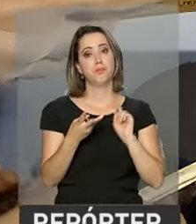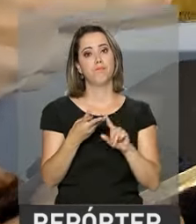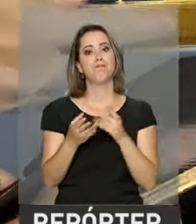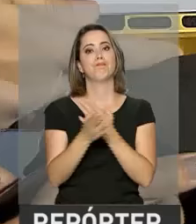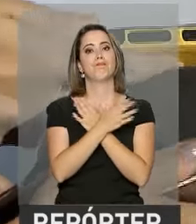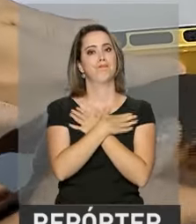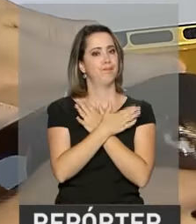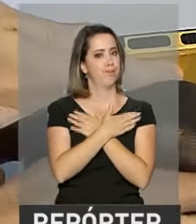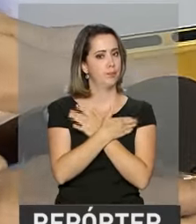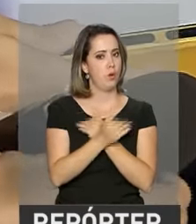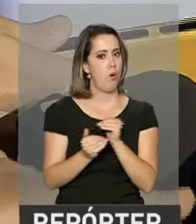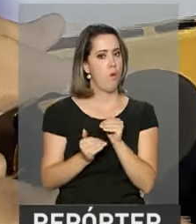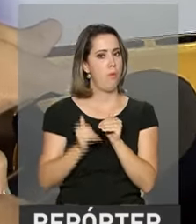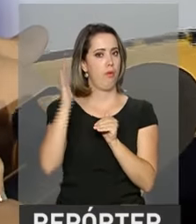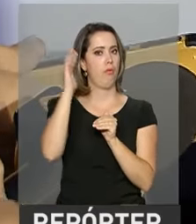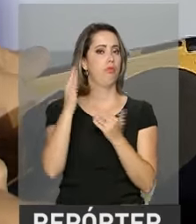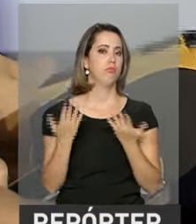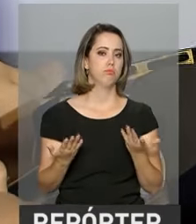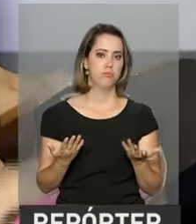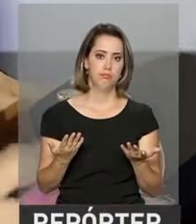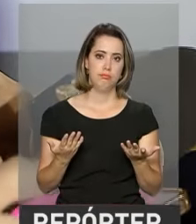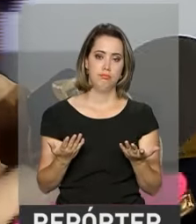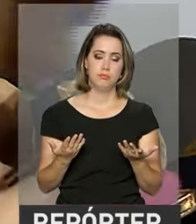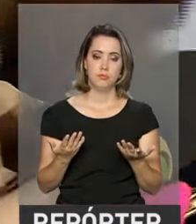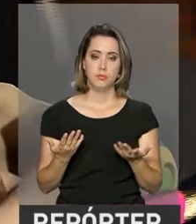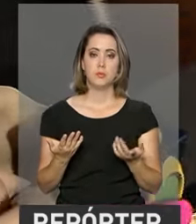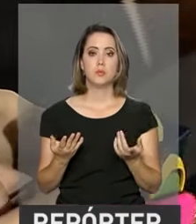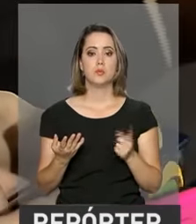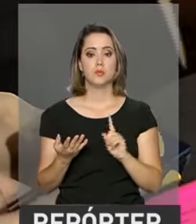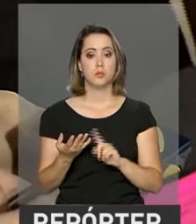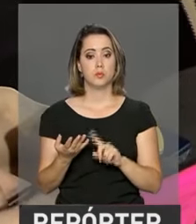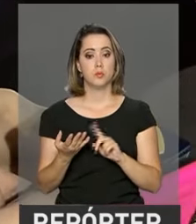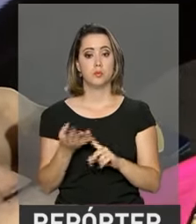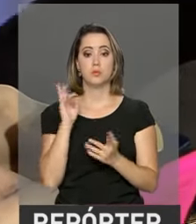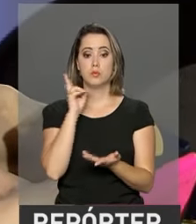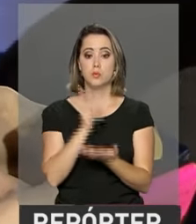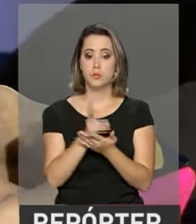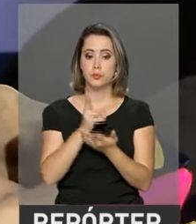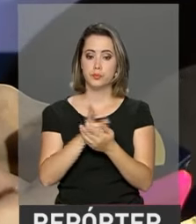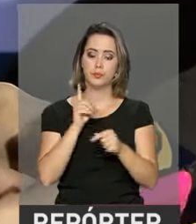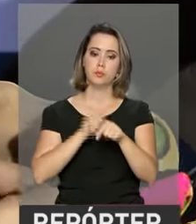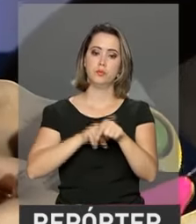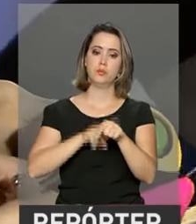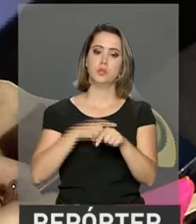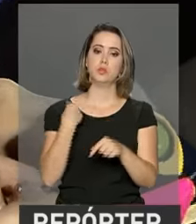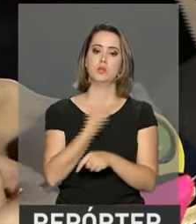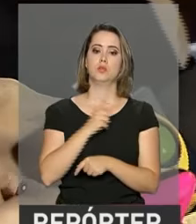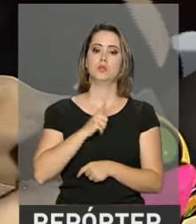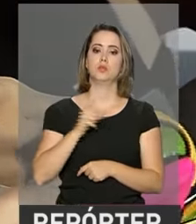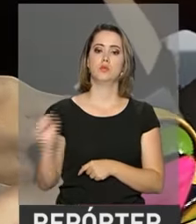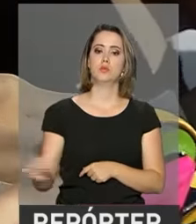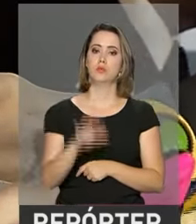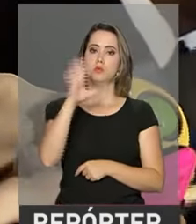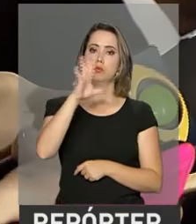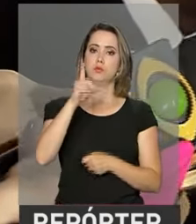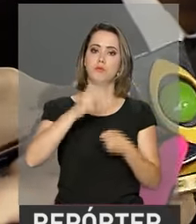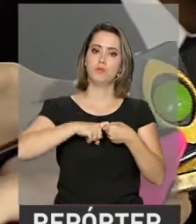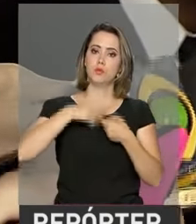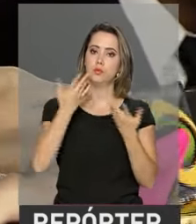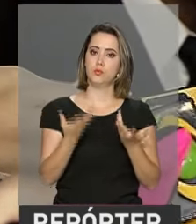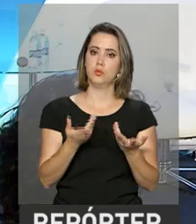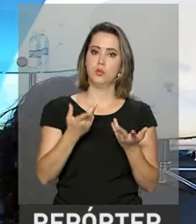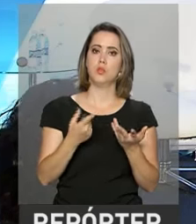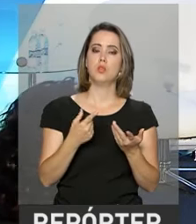Desemprego volta a crescer e, ao mesmo tempo, nós temos a inflação de volta. Resumo, voltar à